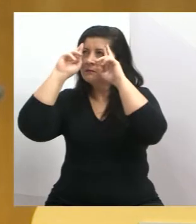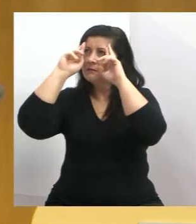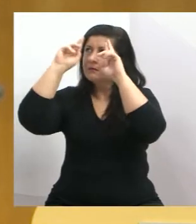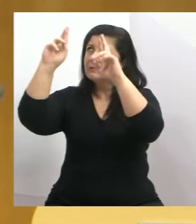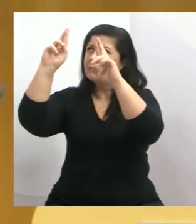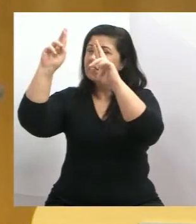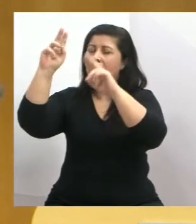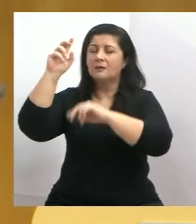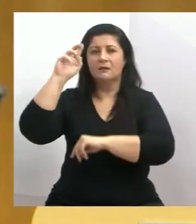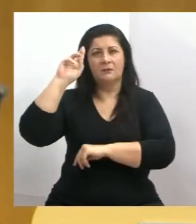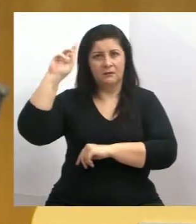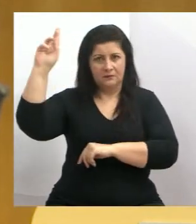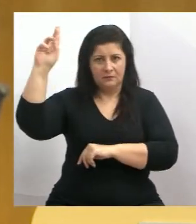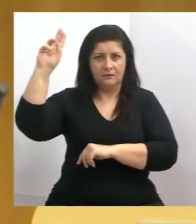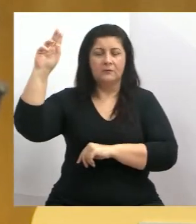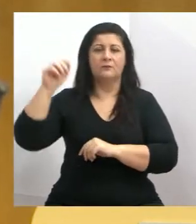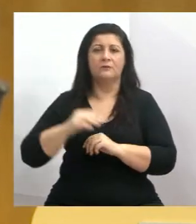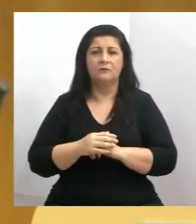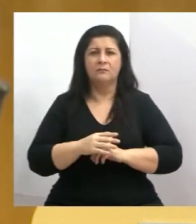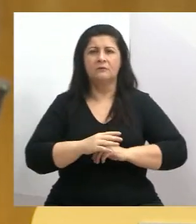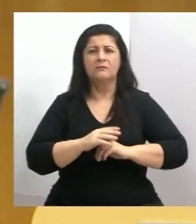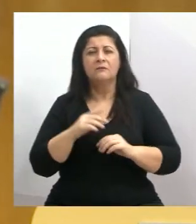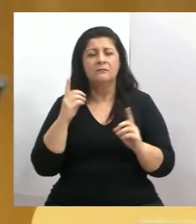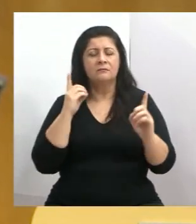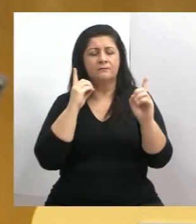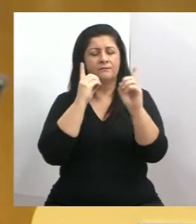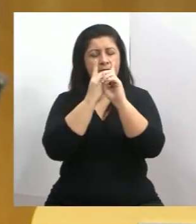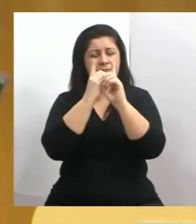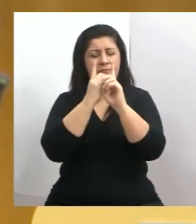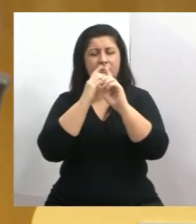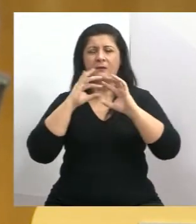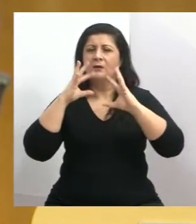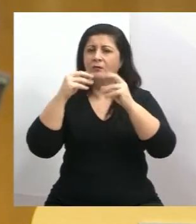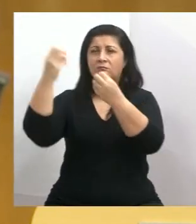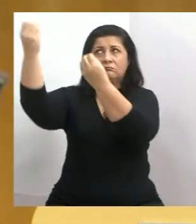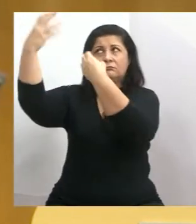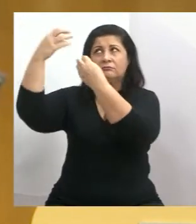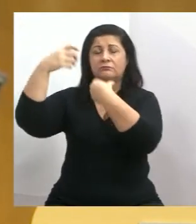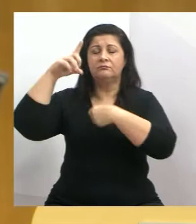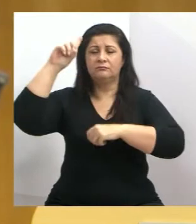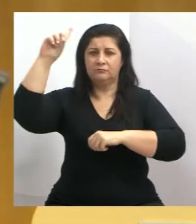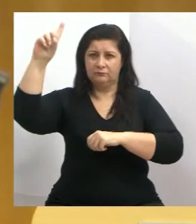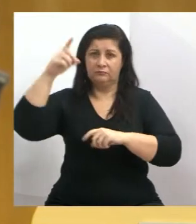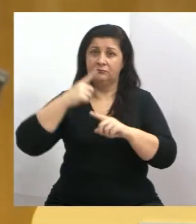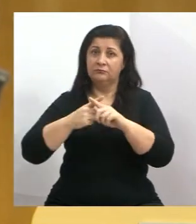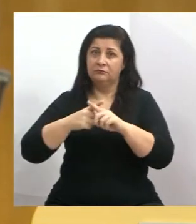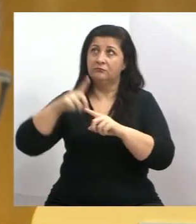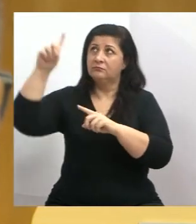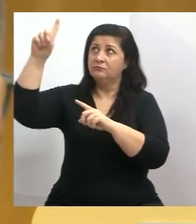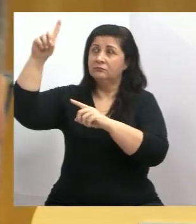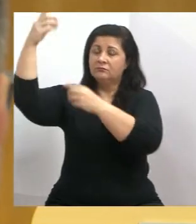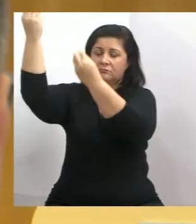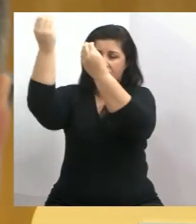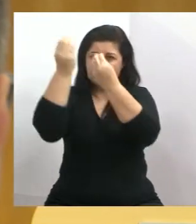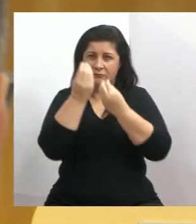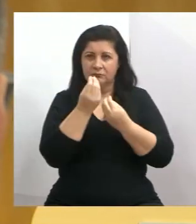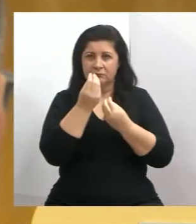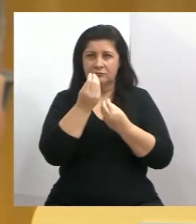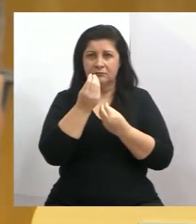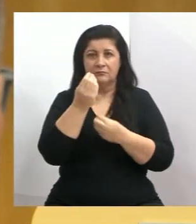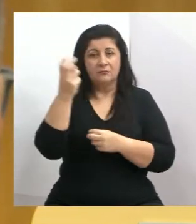e achará o conhecimento de Deus pois o senhor é quem da sabedoria